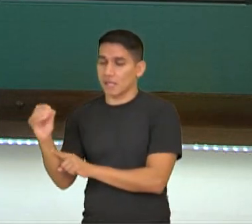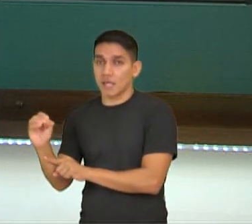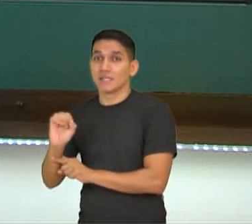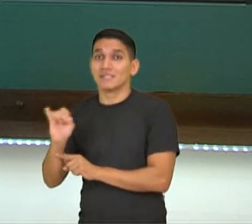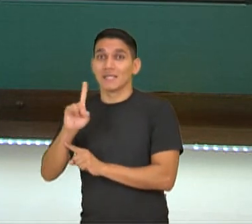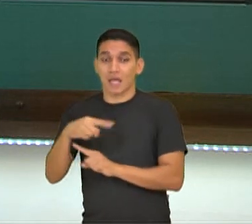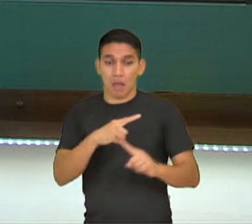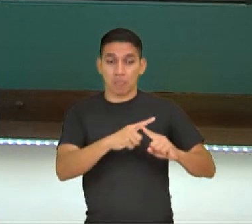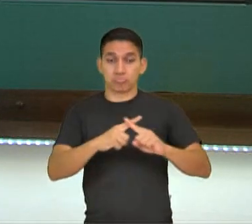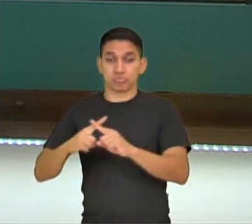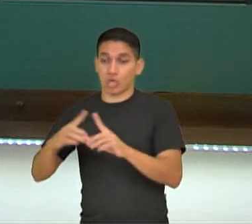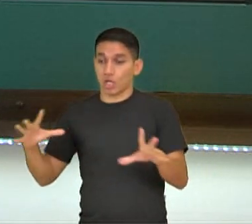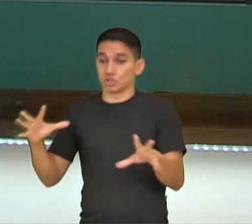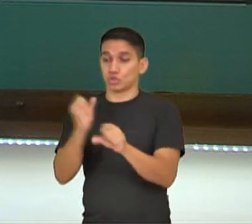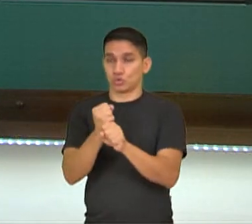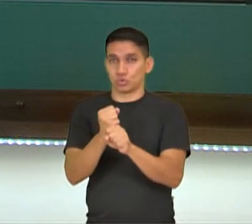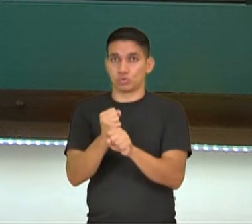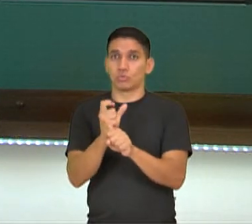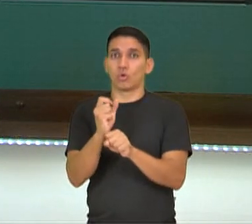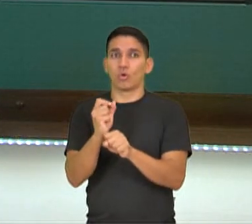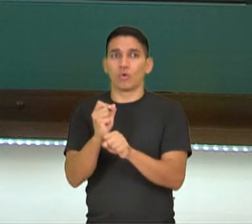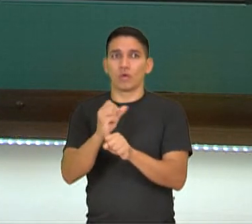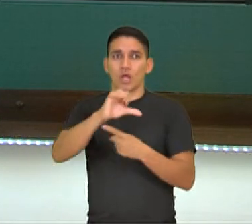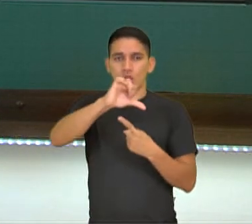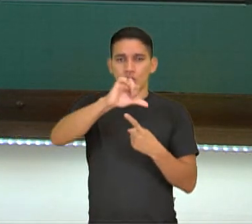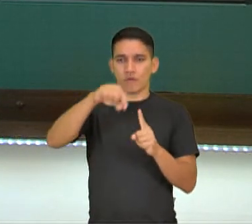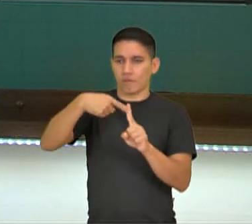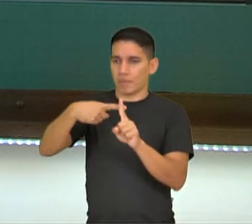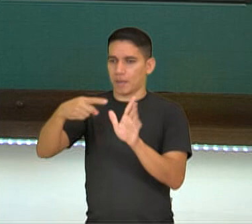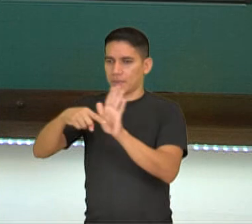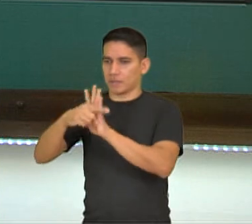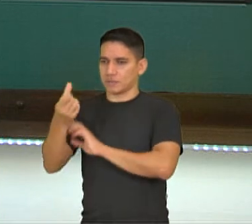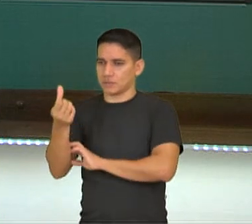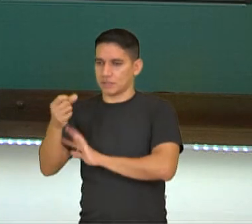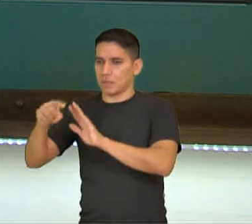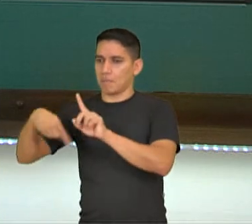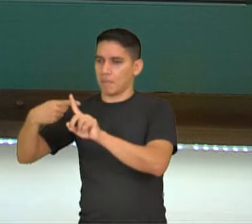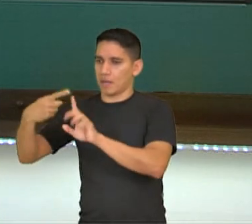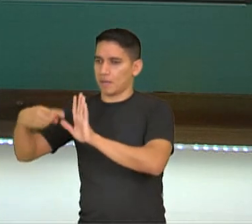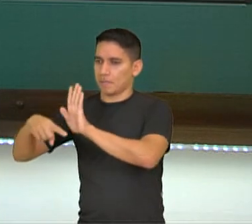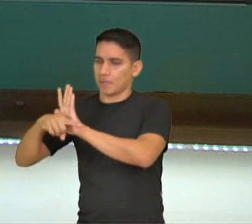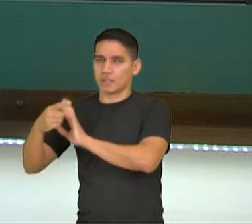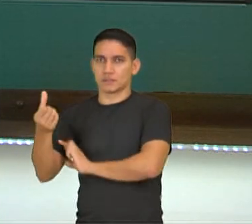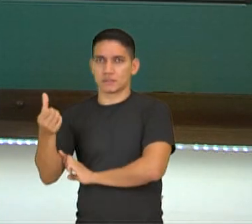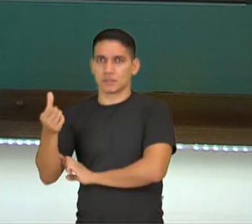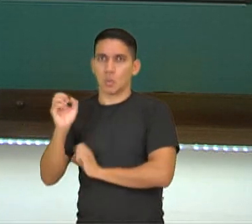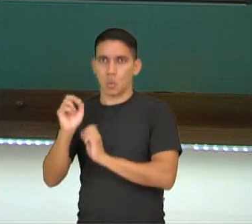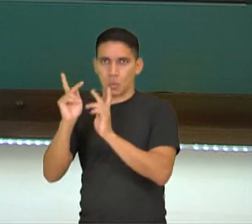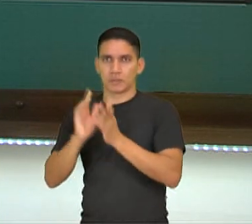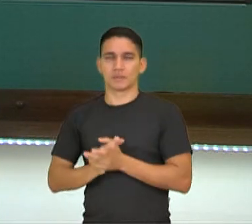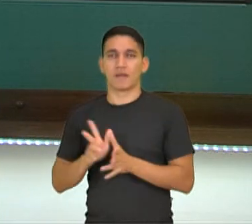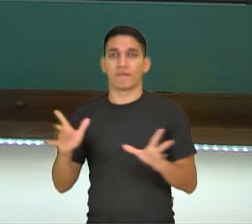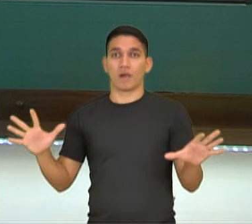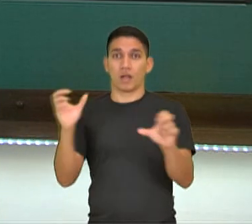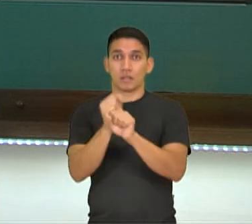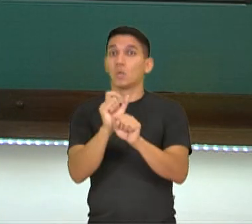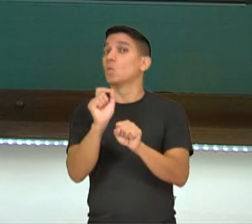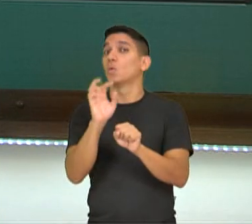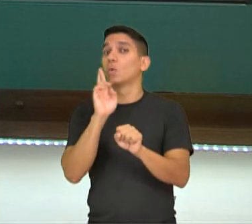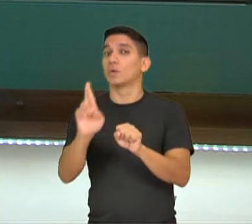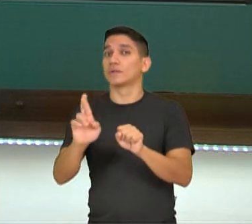gente soma os expoentes. 9 mais menos 6 mais menos 6. Ok? E vou ter um total